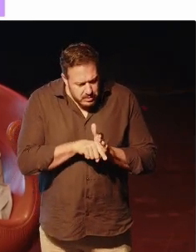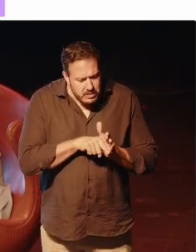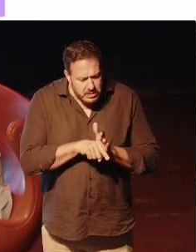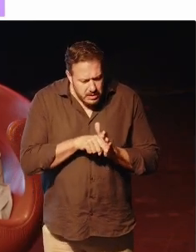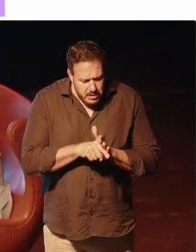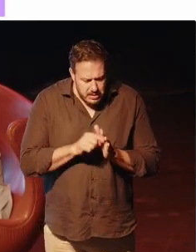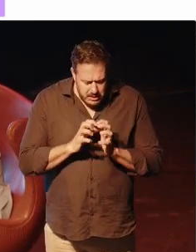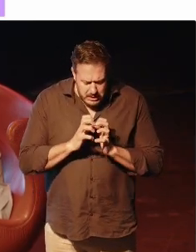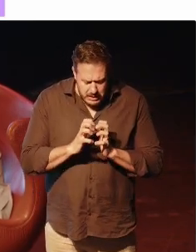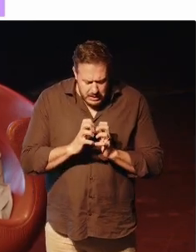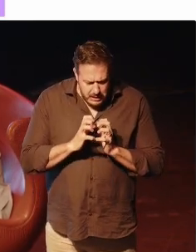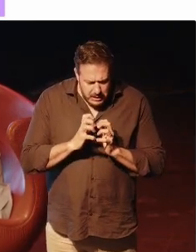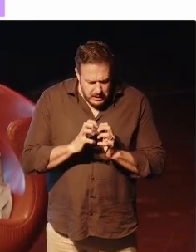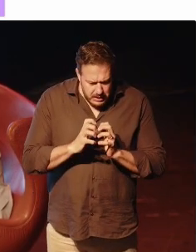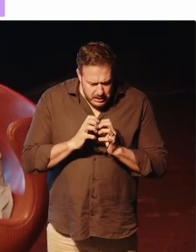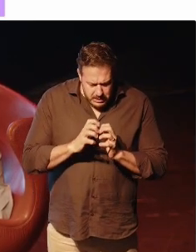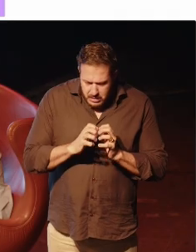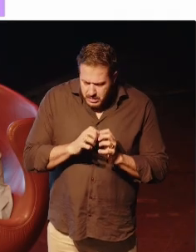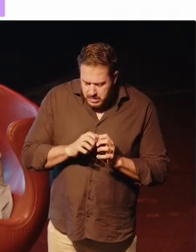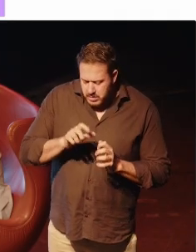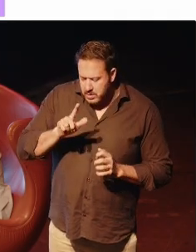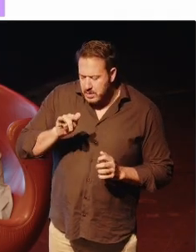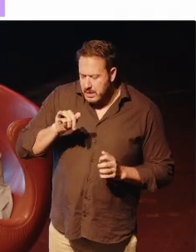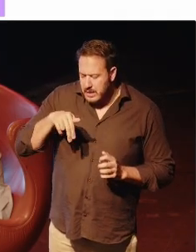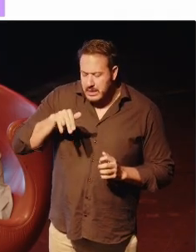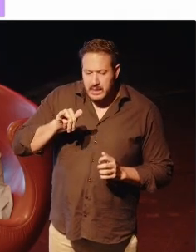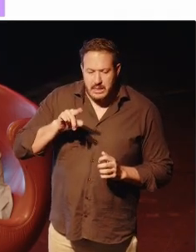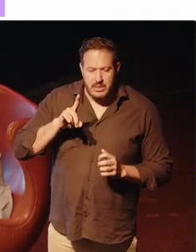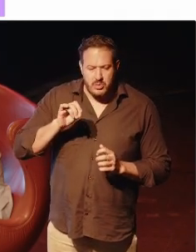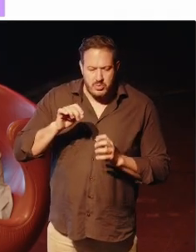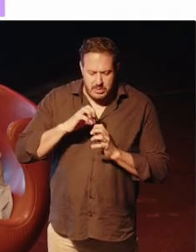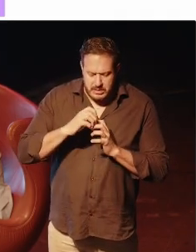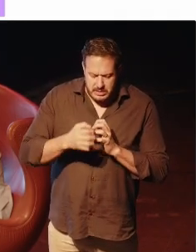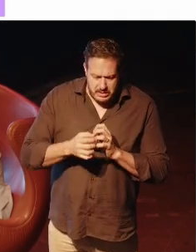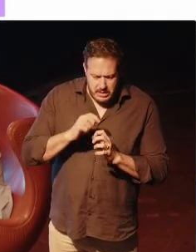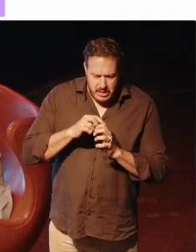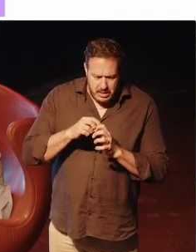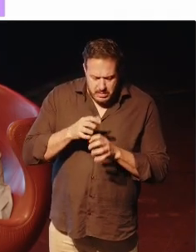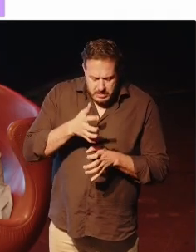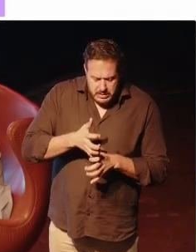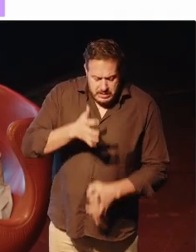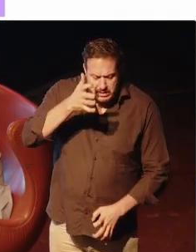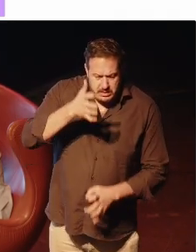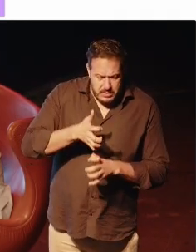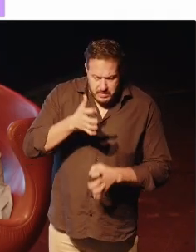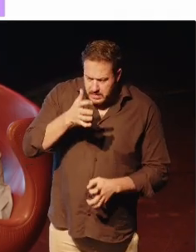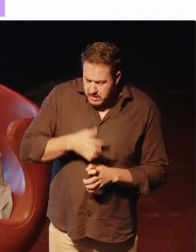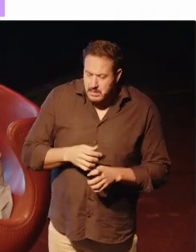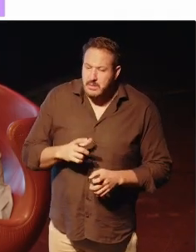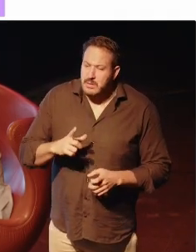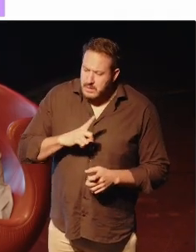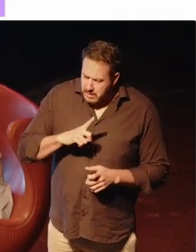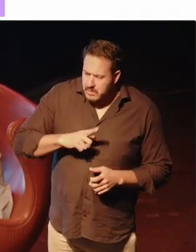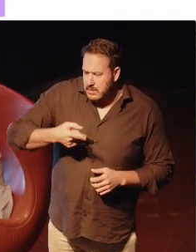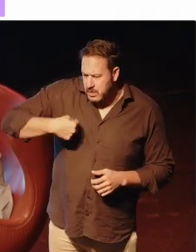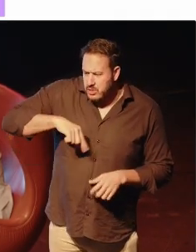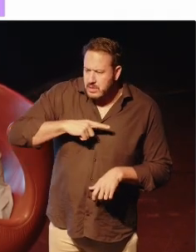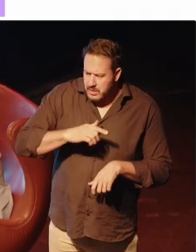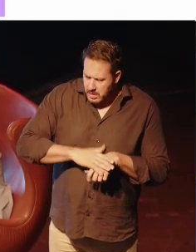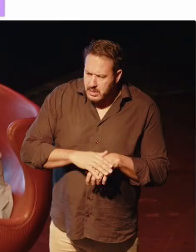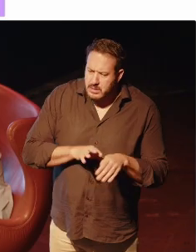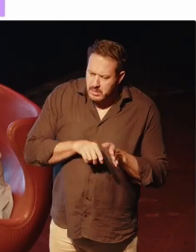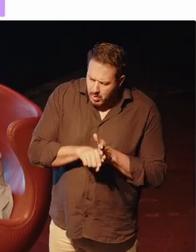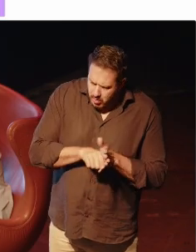líquido céfalo-raquidiano, do líquor, né? O líquido da espinha. A gente faz alguns exames,